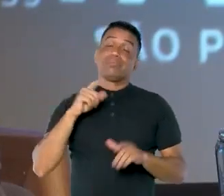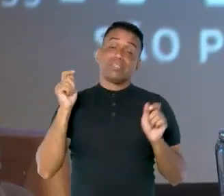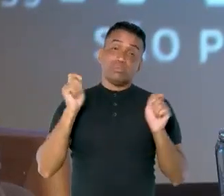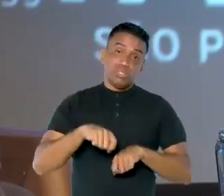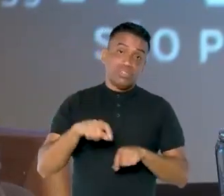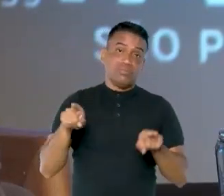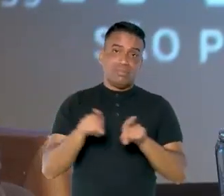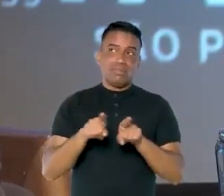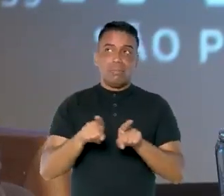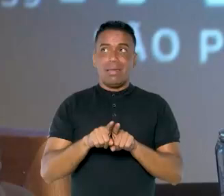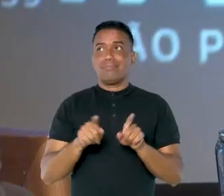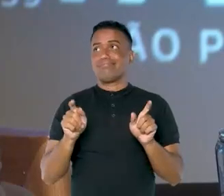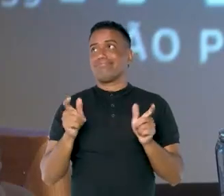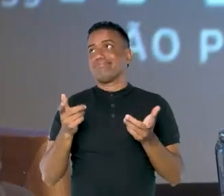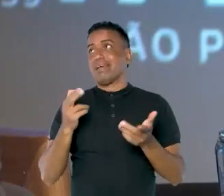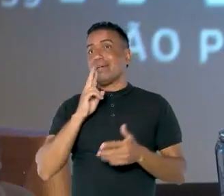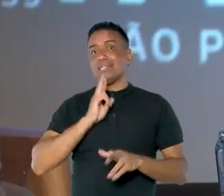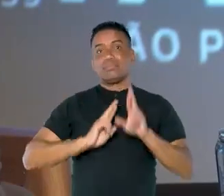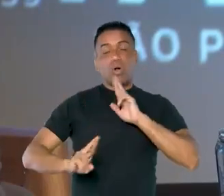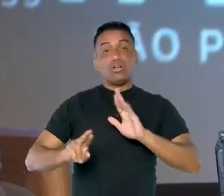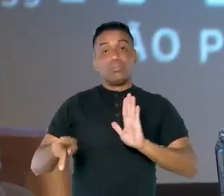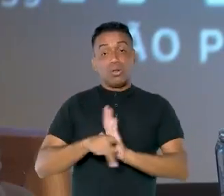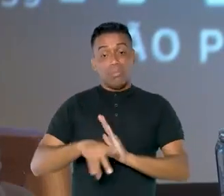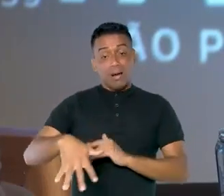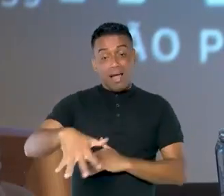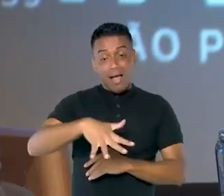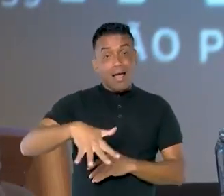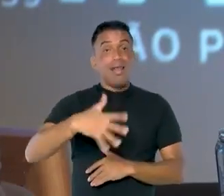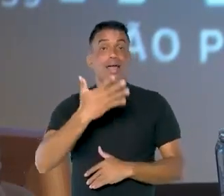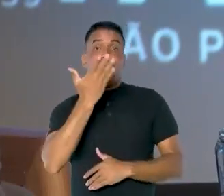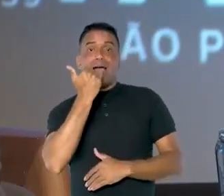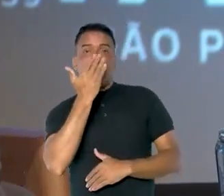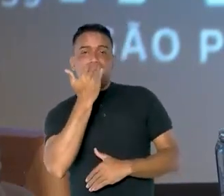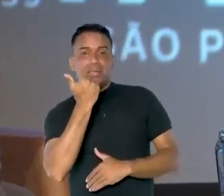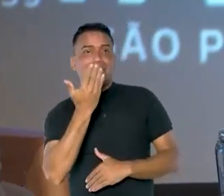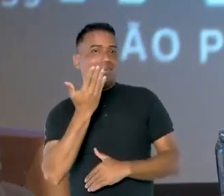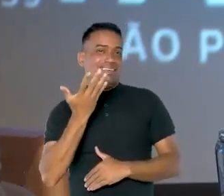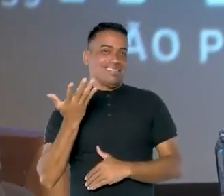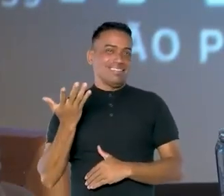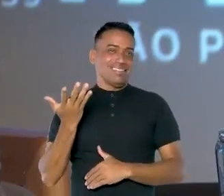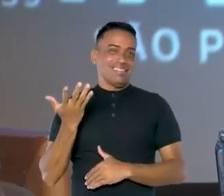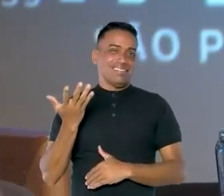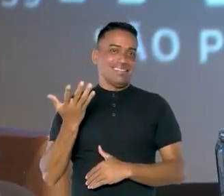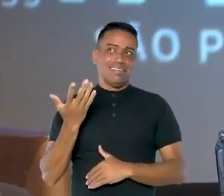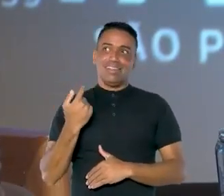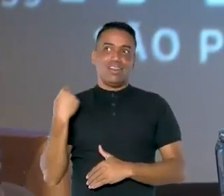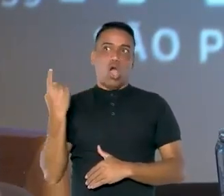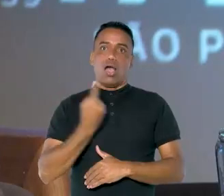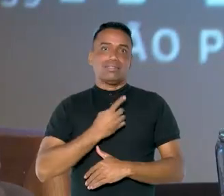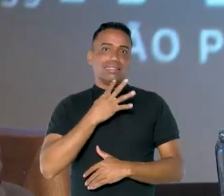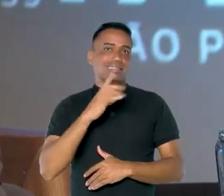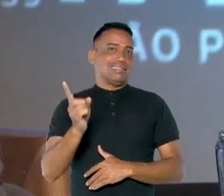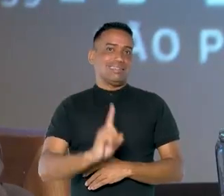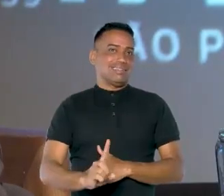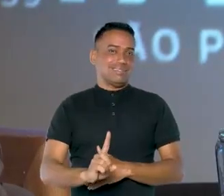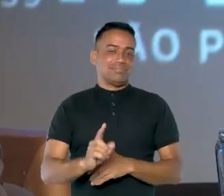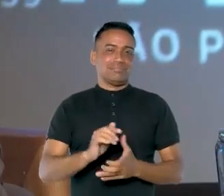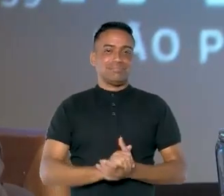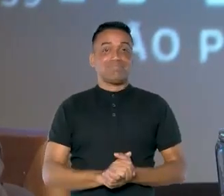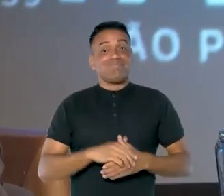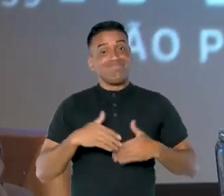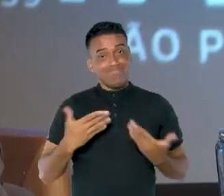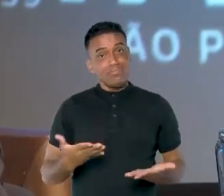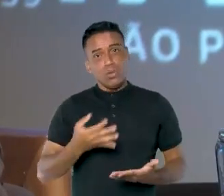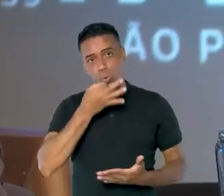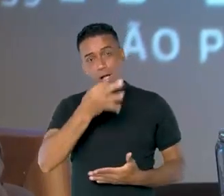existam também soluções até alimentares que estão fora do nosso alcance. Então, eu acho